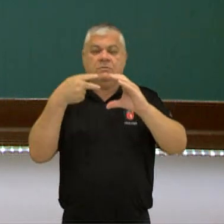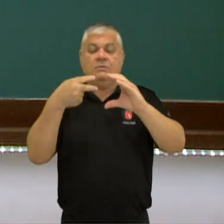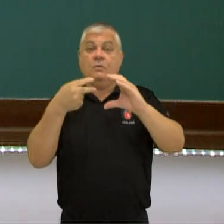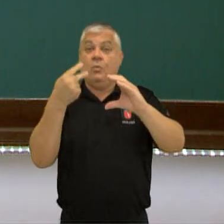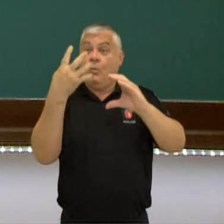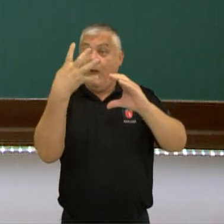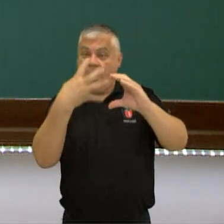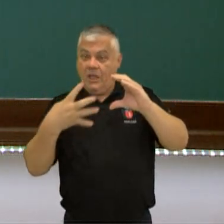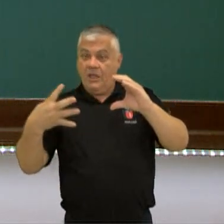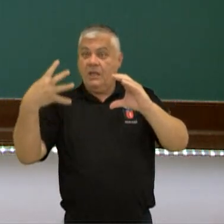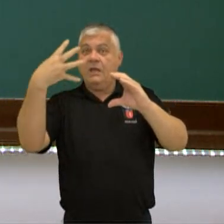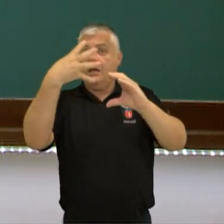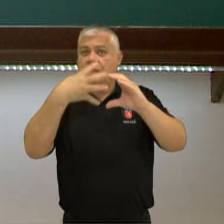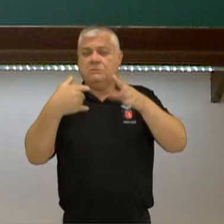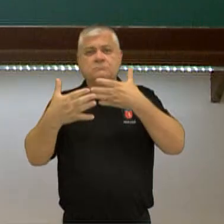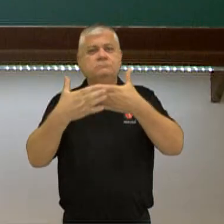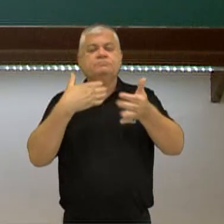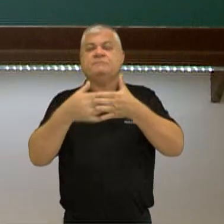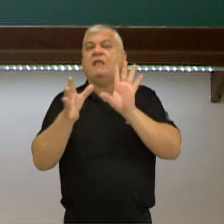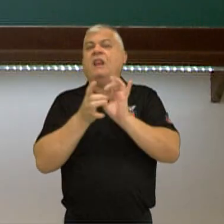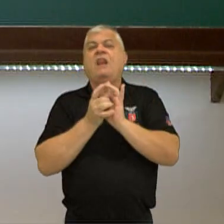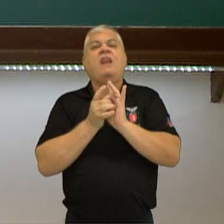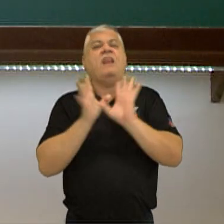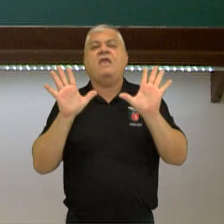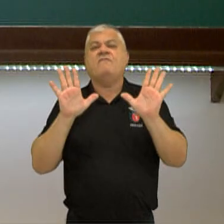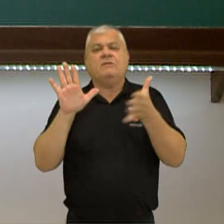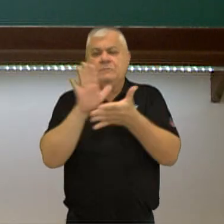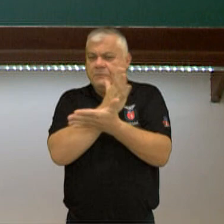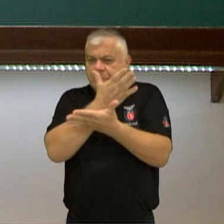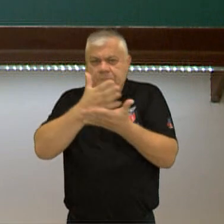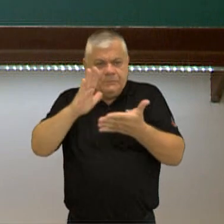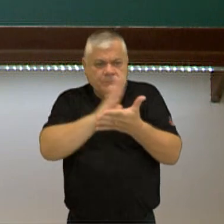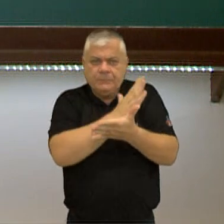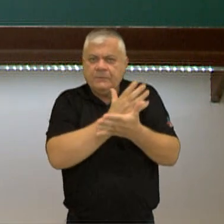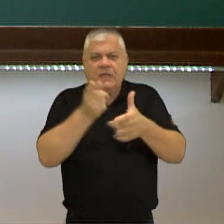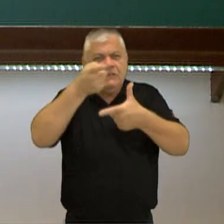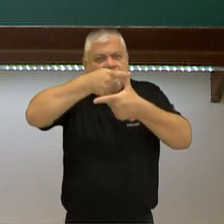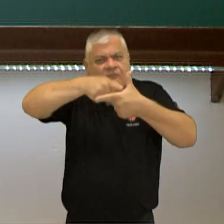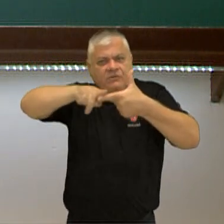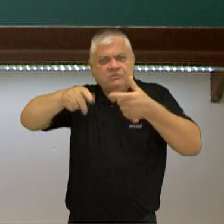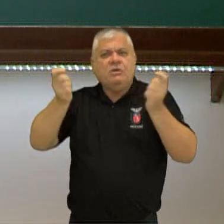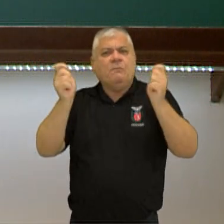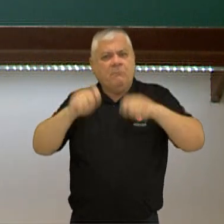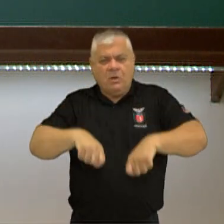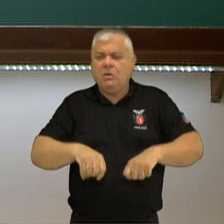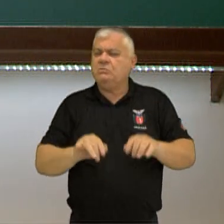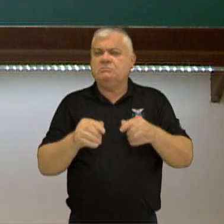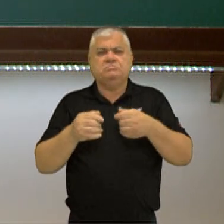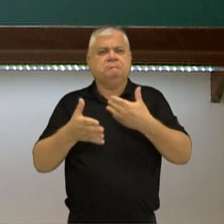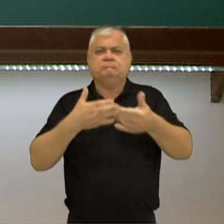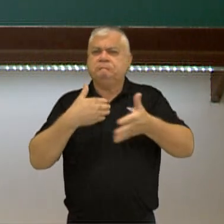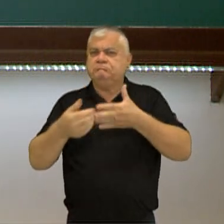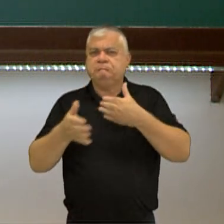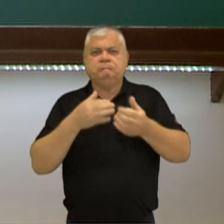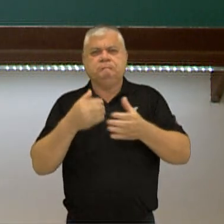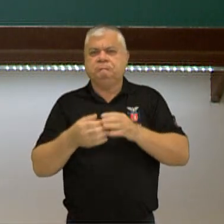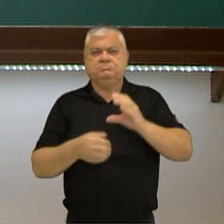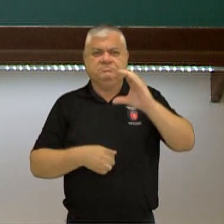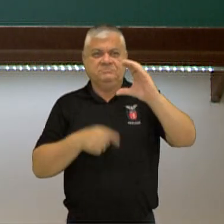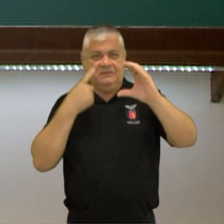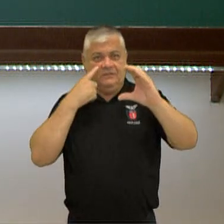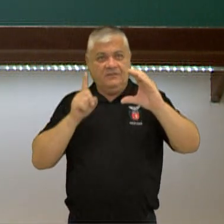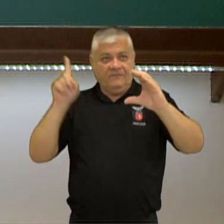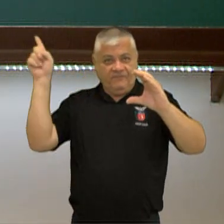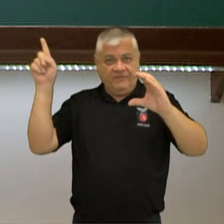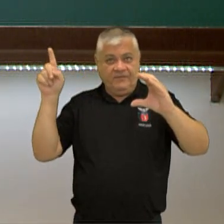4 ligações, ele pode fazer o rearranjo em orbitais e ter essa disposição aqui que a